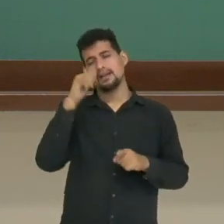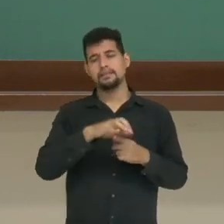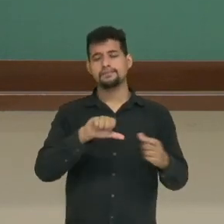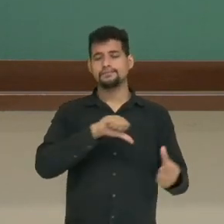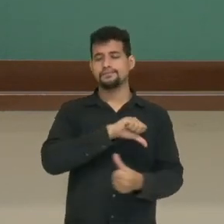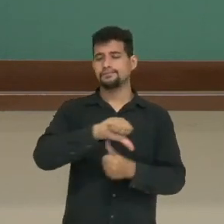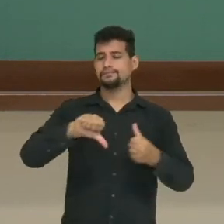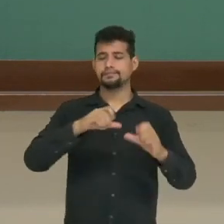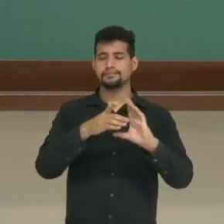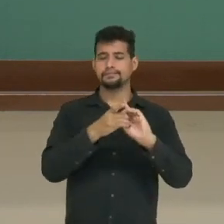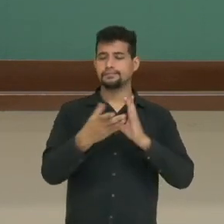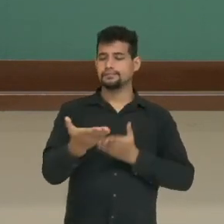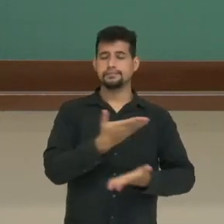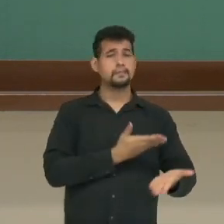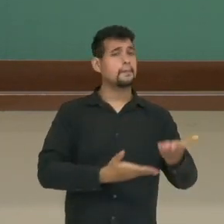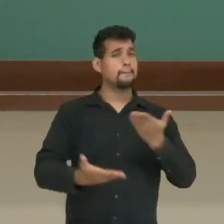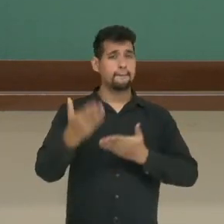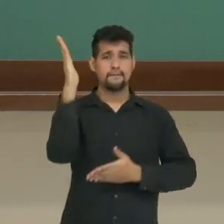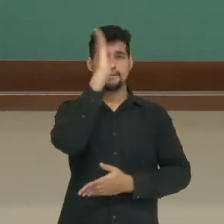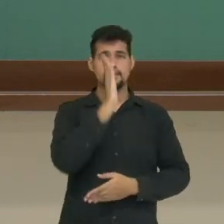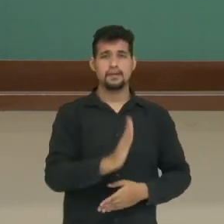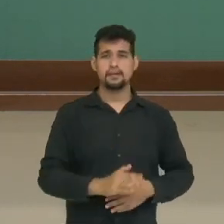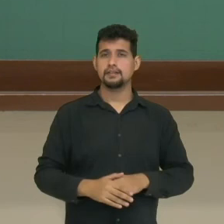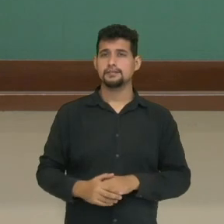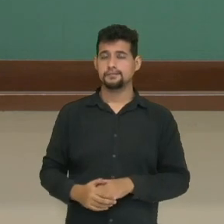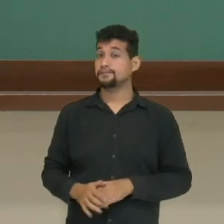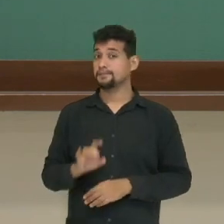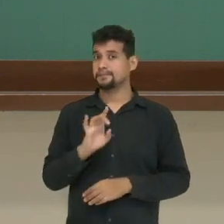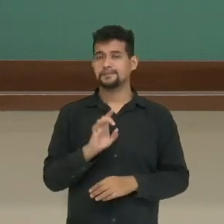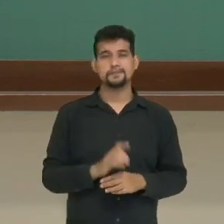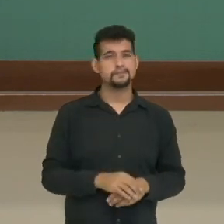a democracia no Brasil. É isso,